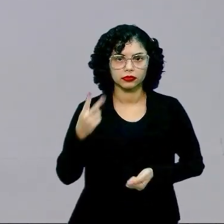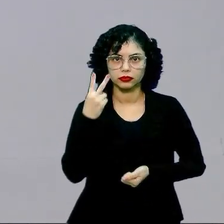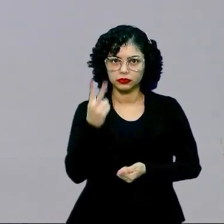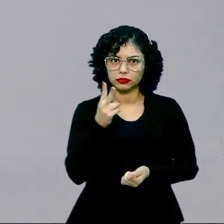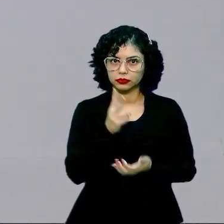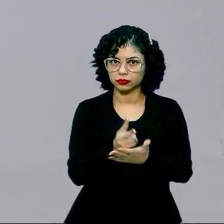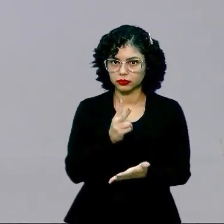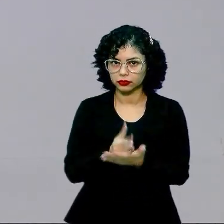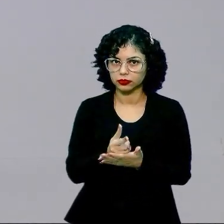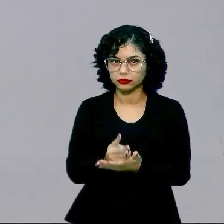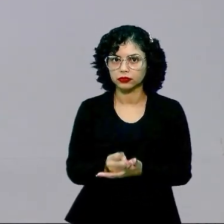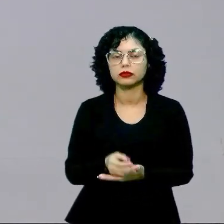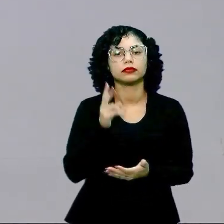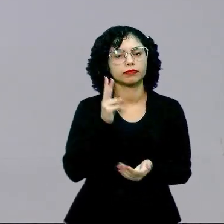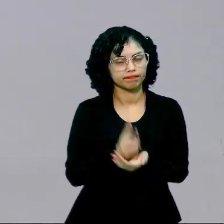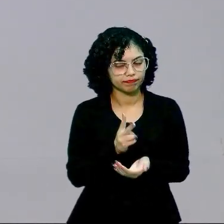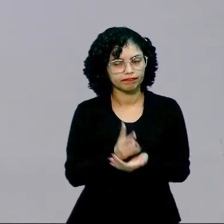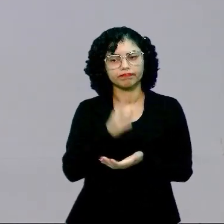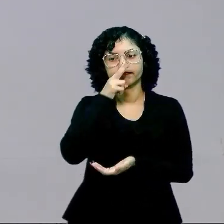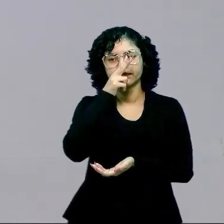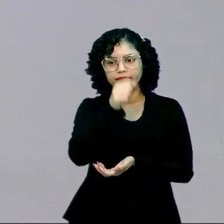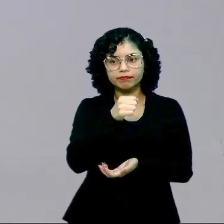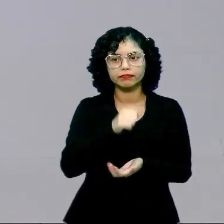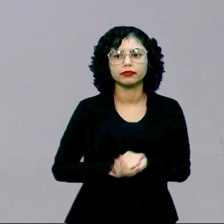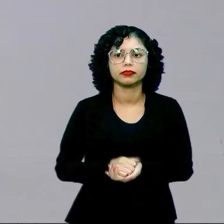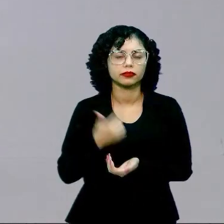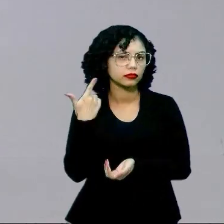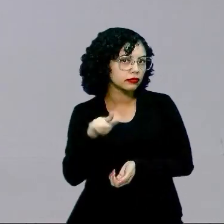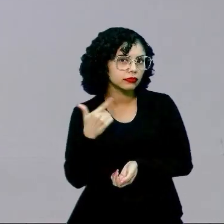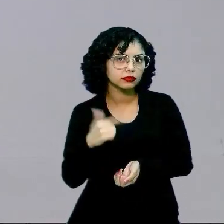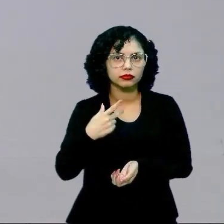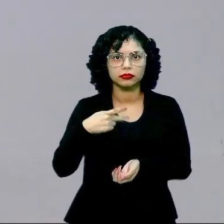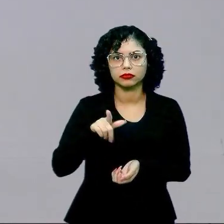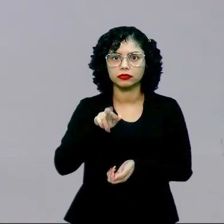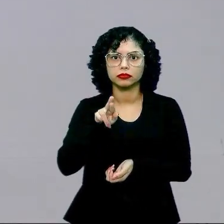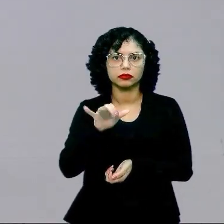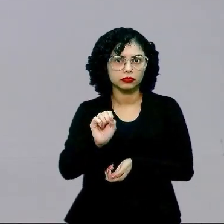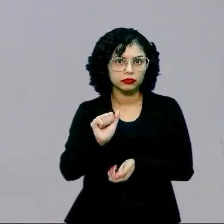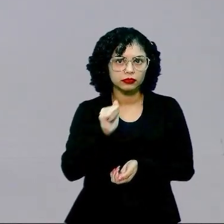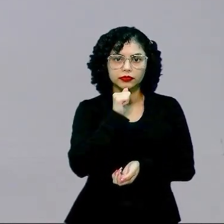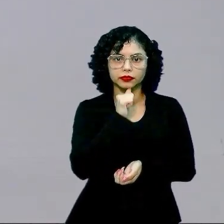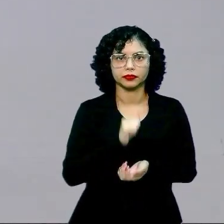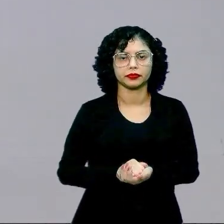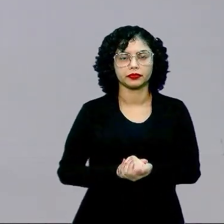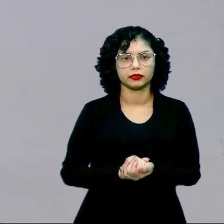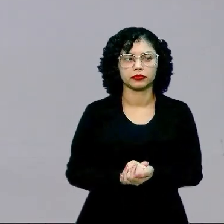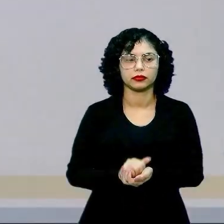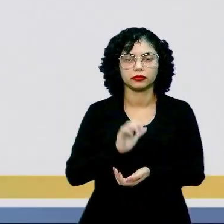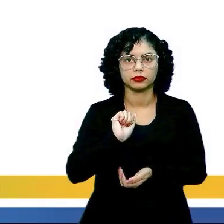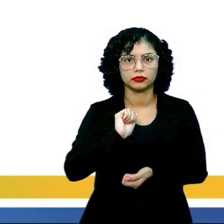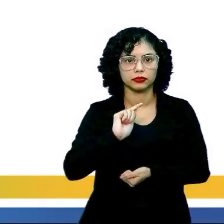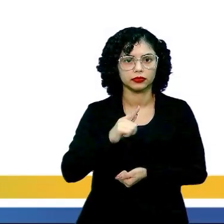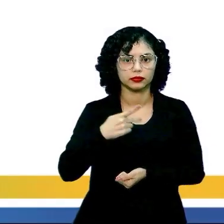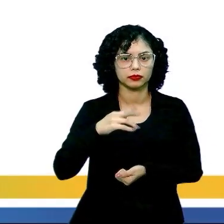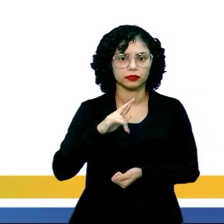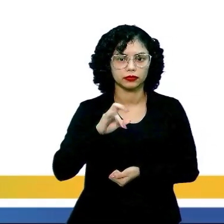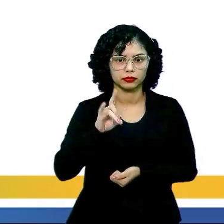do mesmo, então os dois vão ter a mesma força. Então não vai existir polos. Então a molécula é apolar,